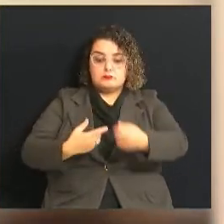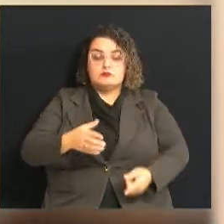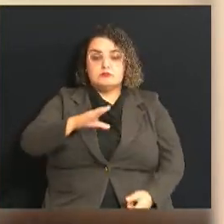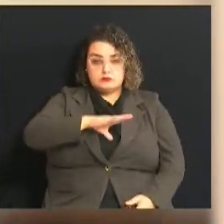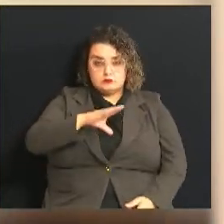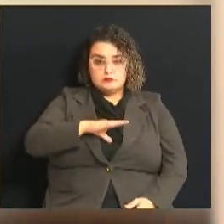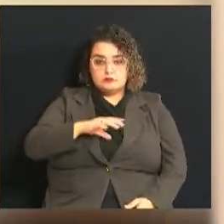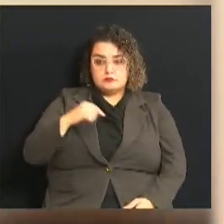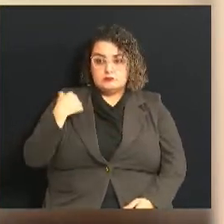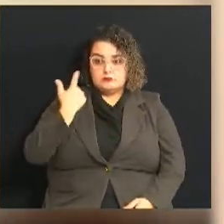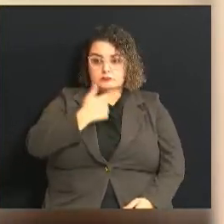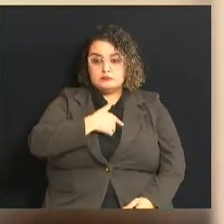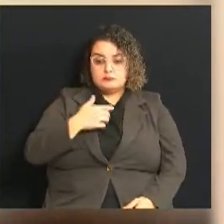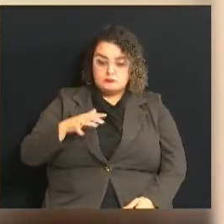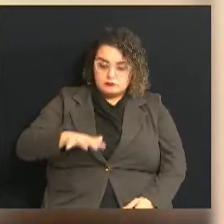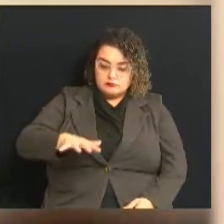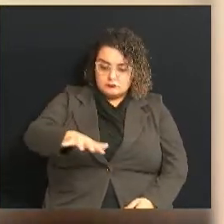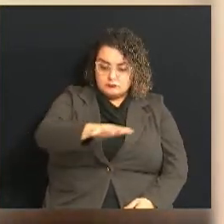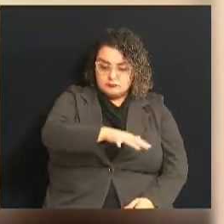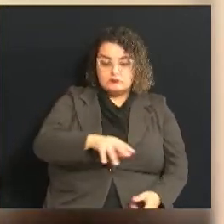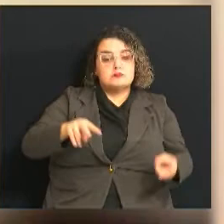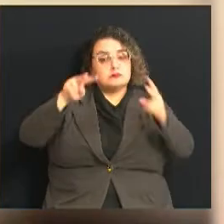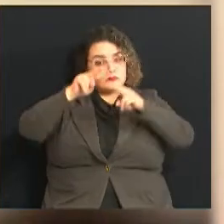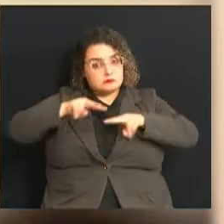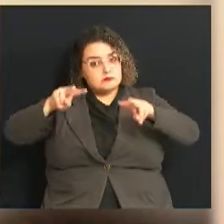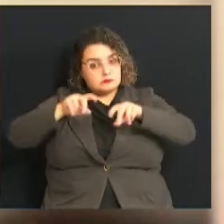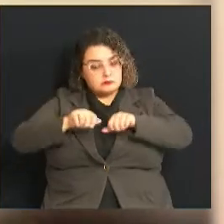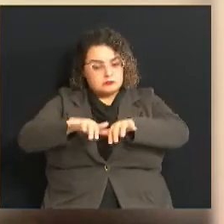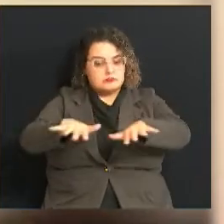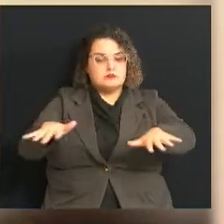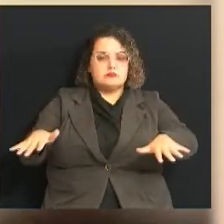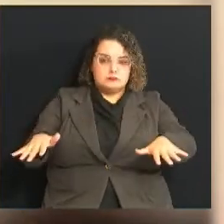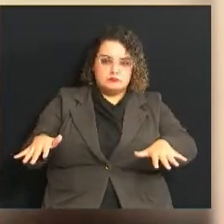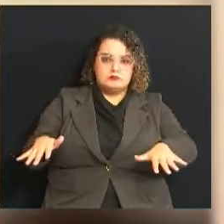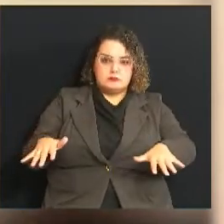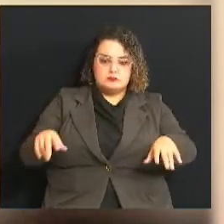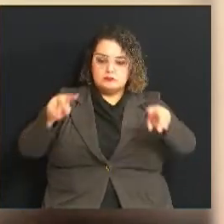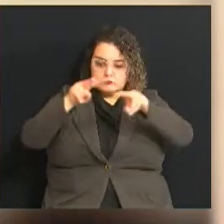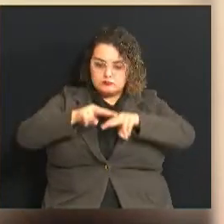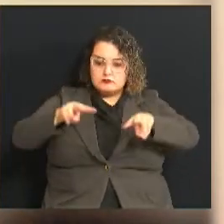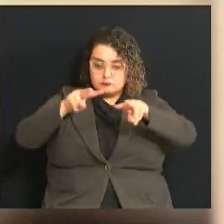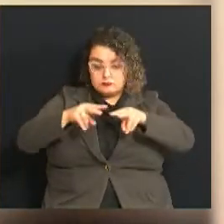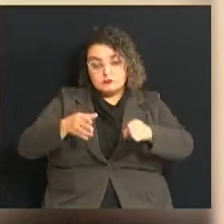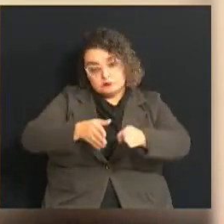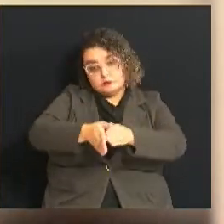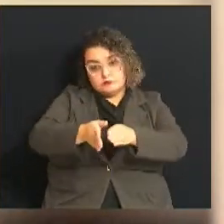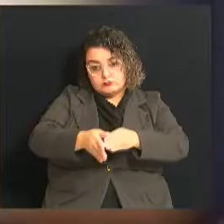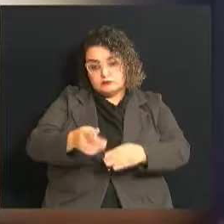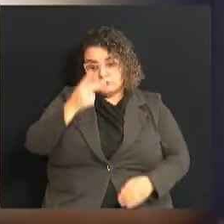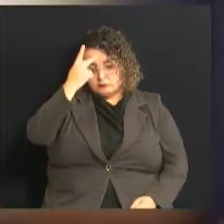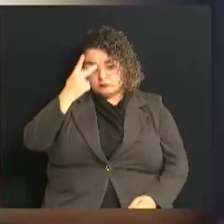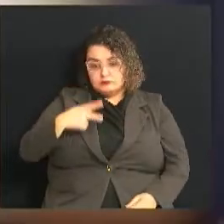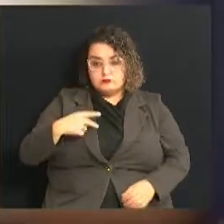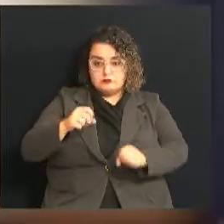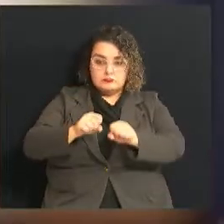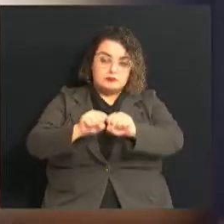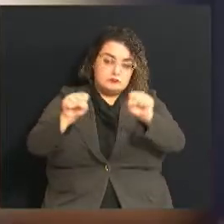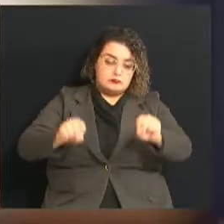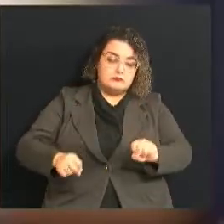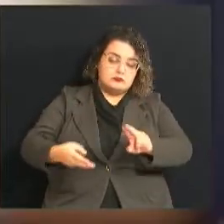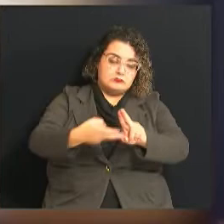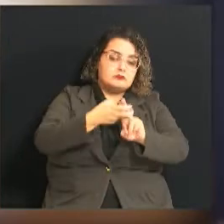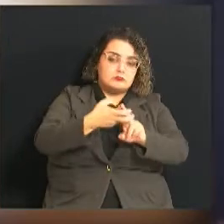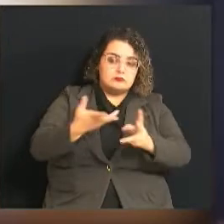região, com um olhar mais amplo, né, um olhar que nos recomenda o próprio Sistema Único de Saúde. Além do presidente